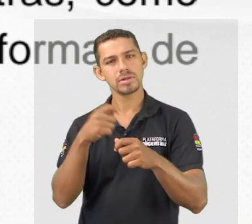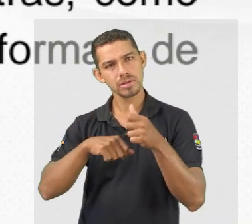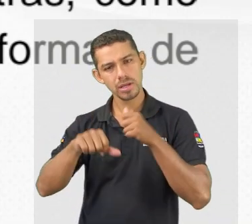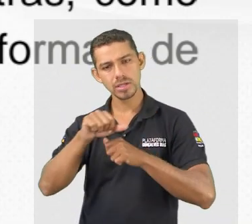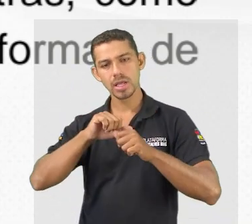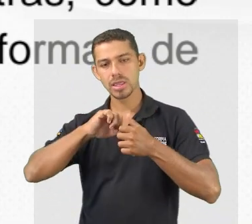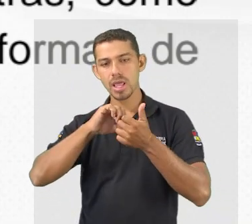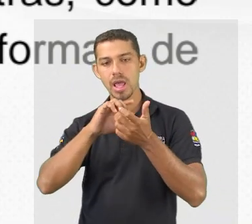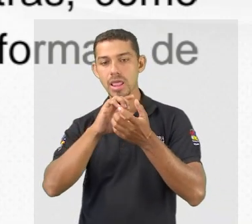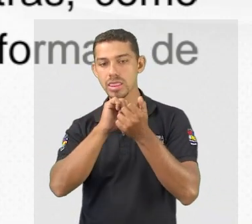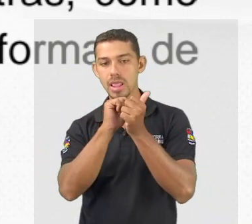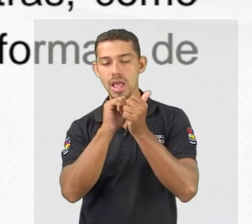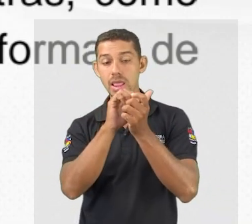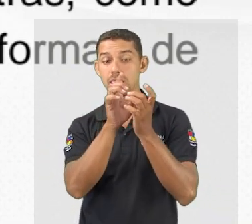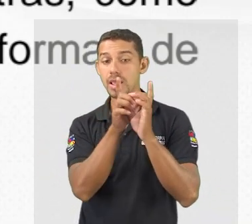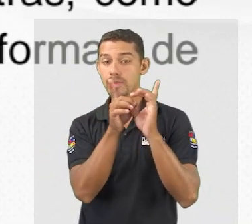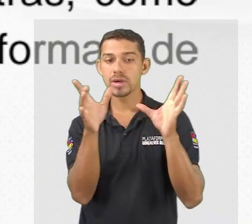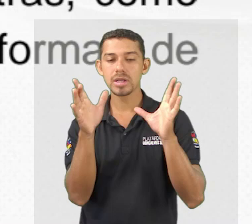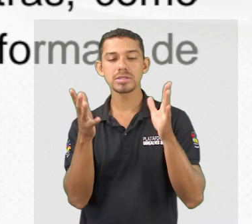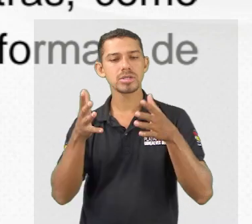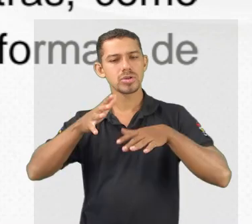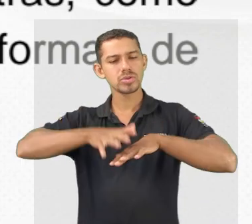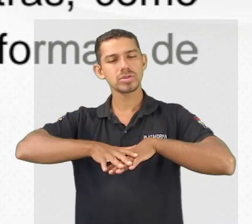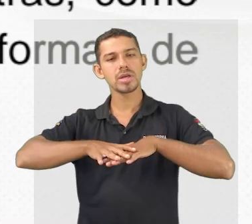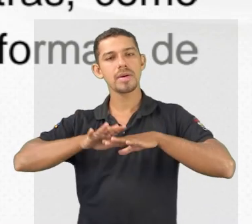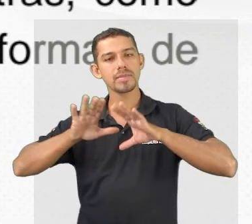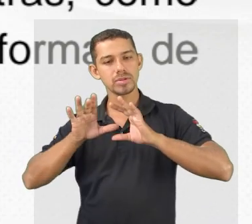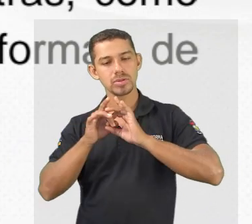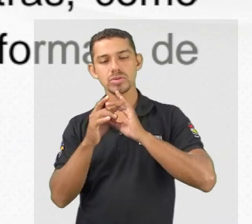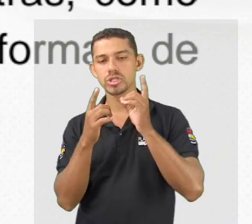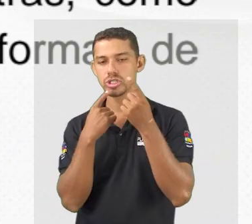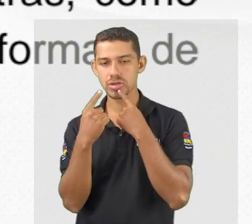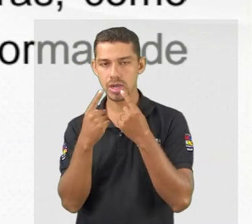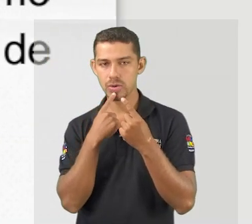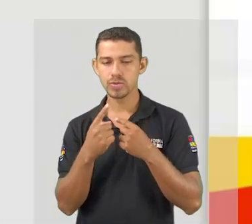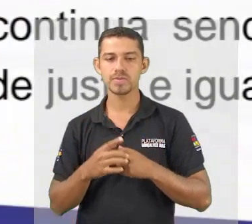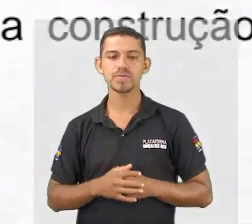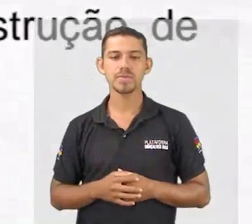a democracia mais inclusiva e baseada no diálogo.